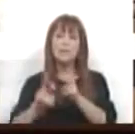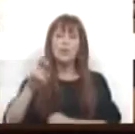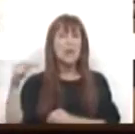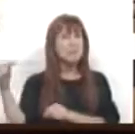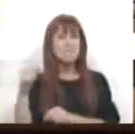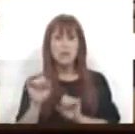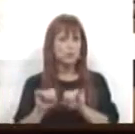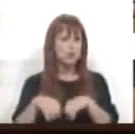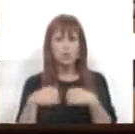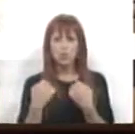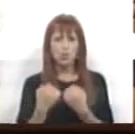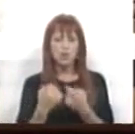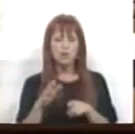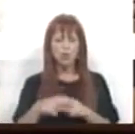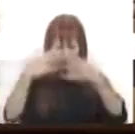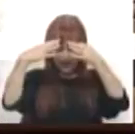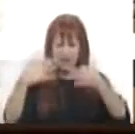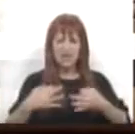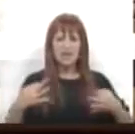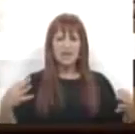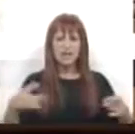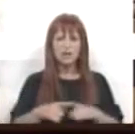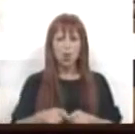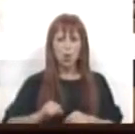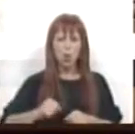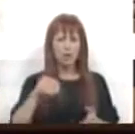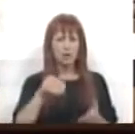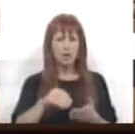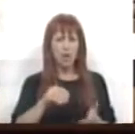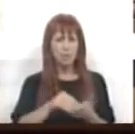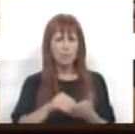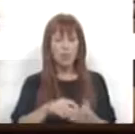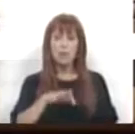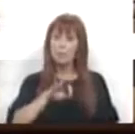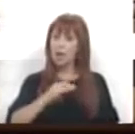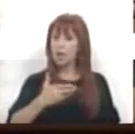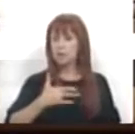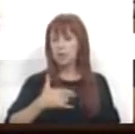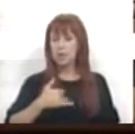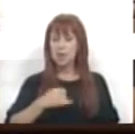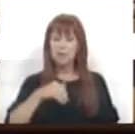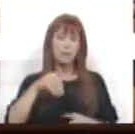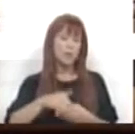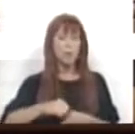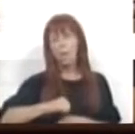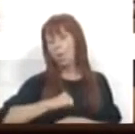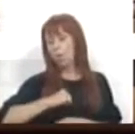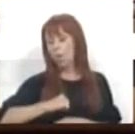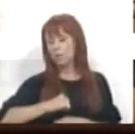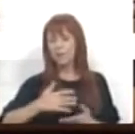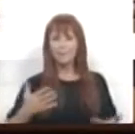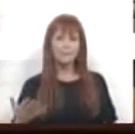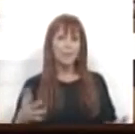dos mínimos sociais, pela dignidade, contra a pobreza, PSD e CDS votarão